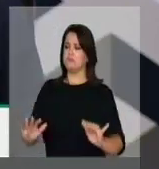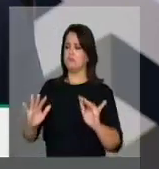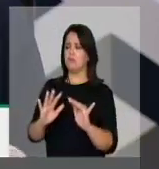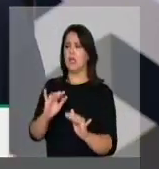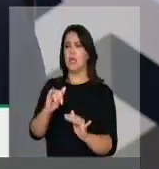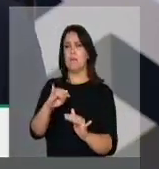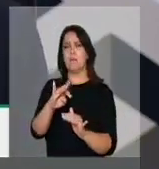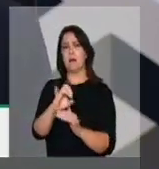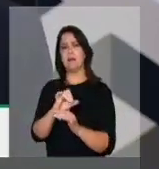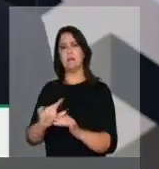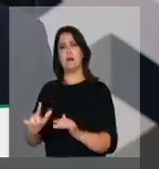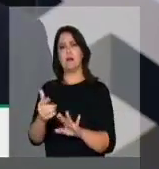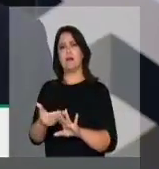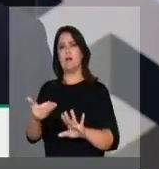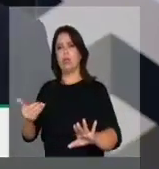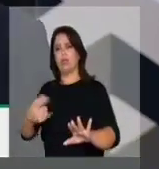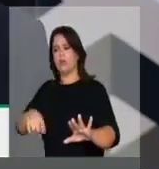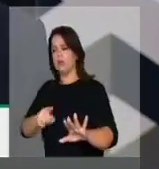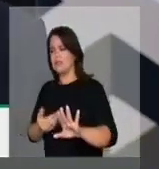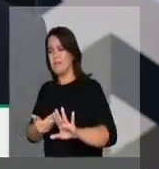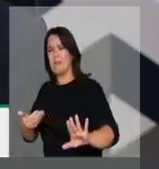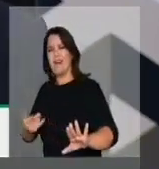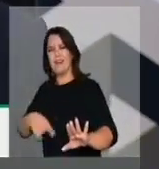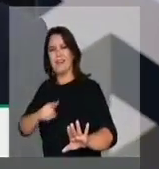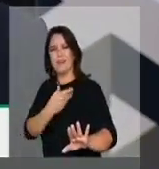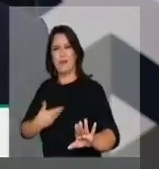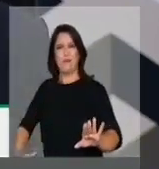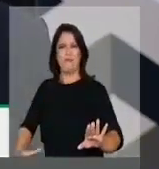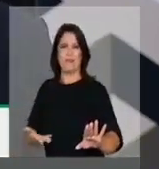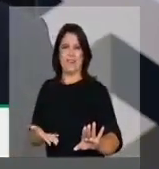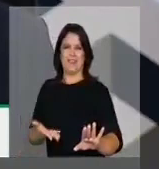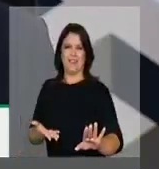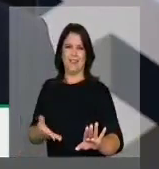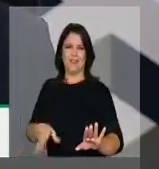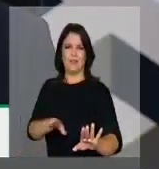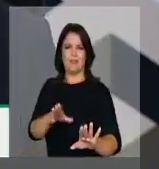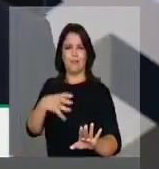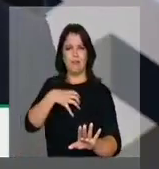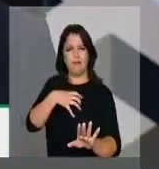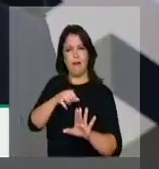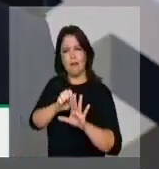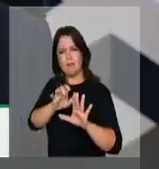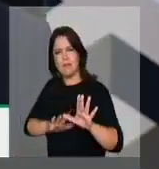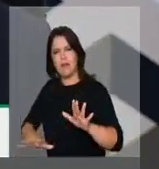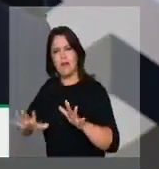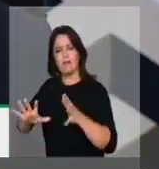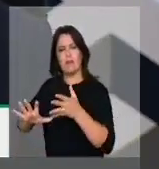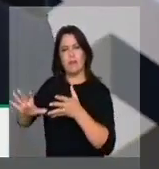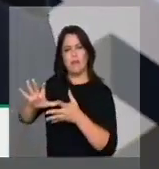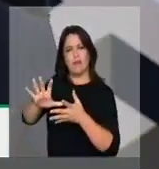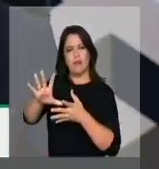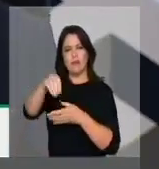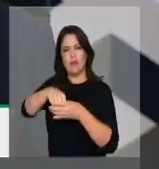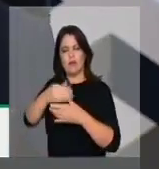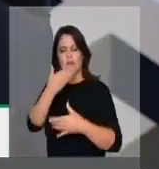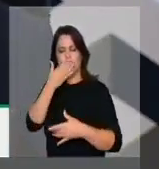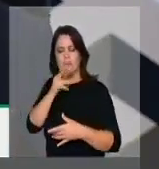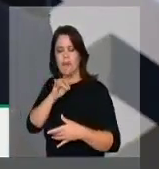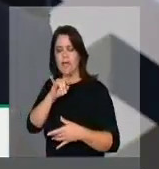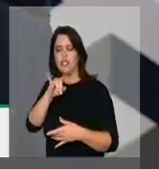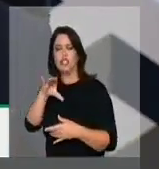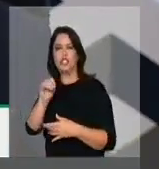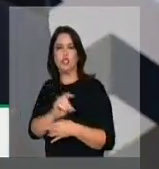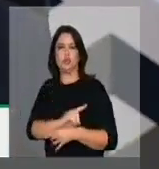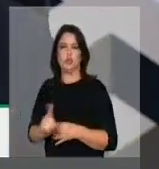imparcial, descolada do governo do dia, descolada dos aspectos partidários e assim por diante do